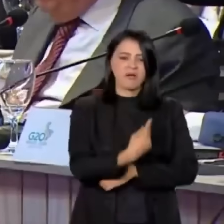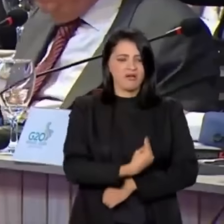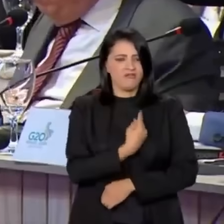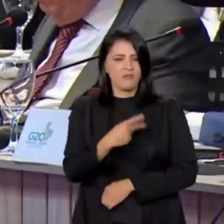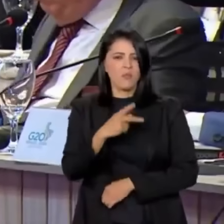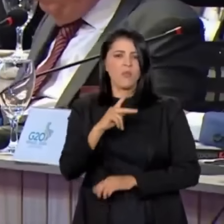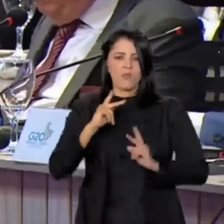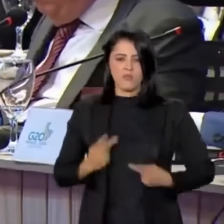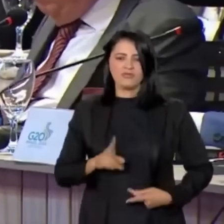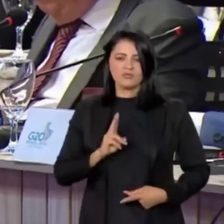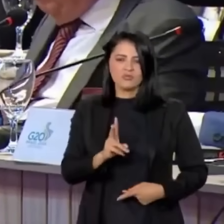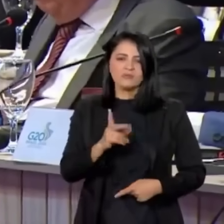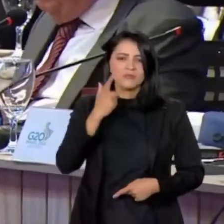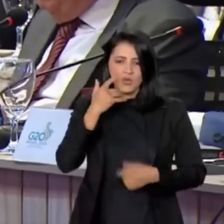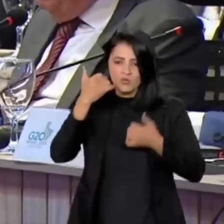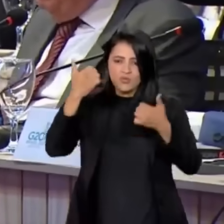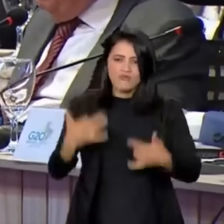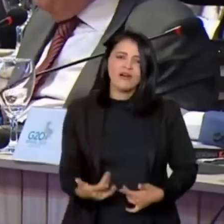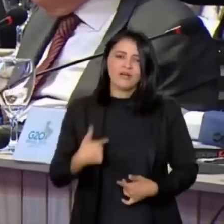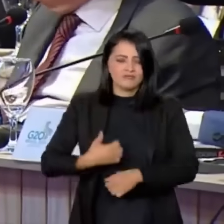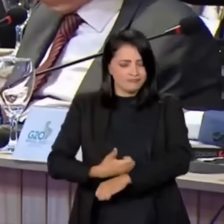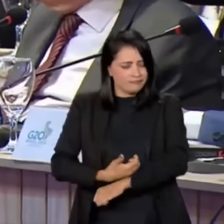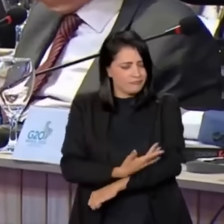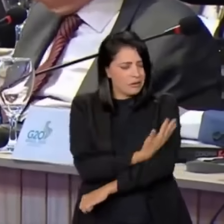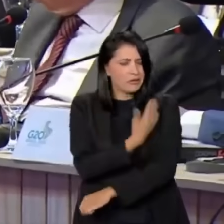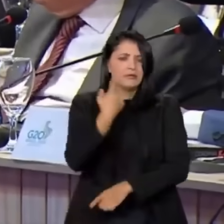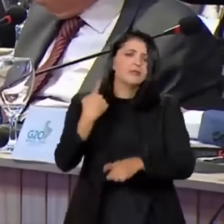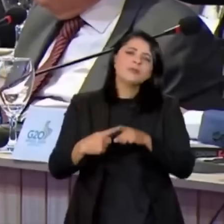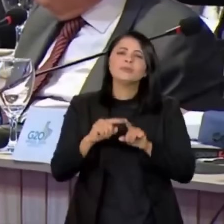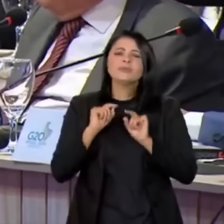humana. Eu, quando falo isso, eu fico emocionado porque